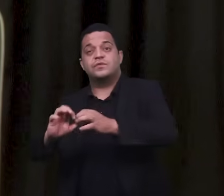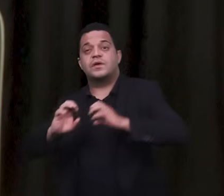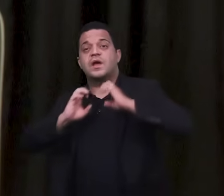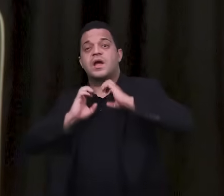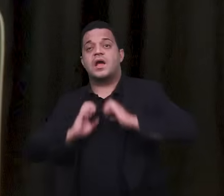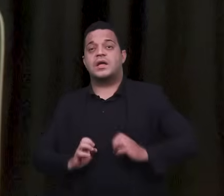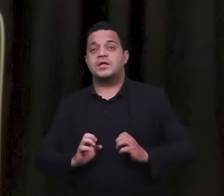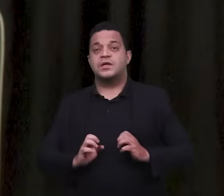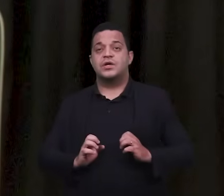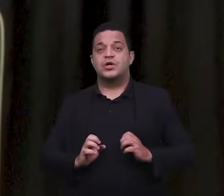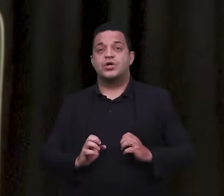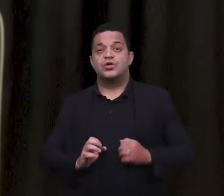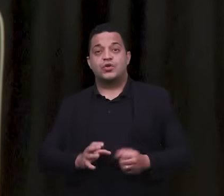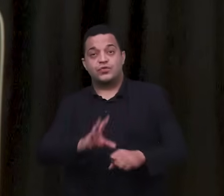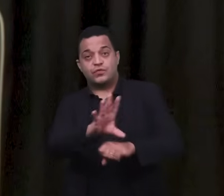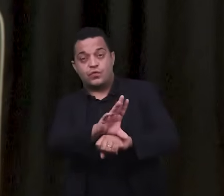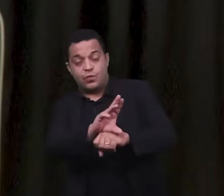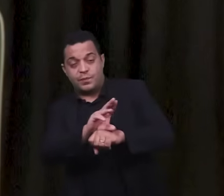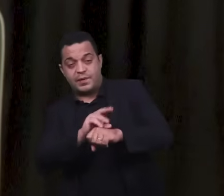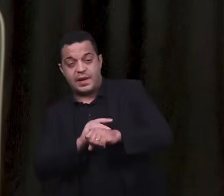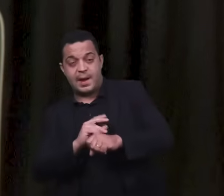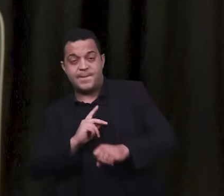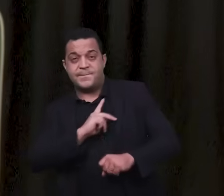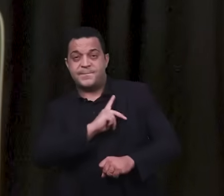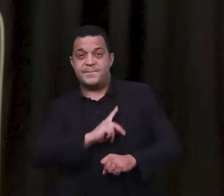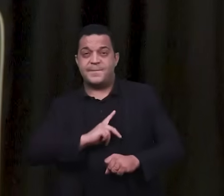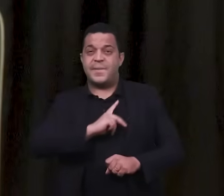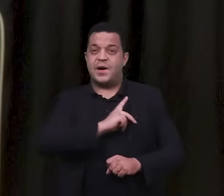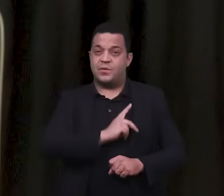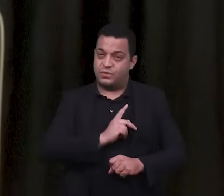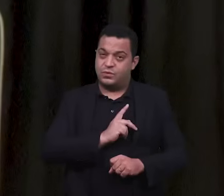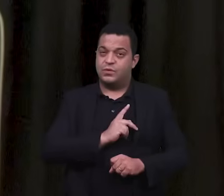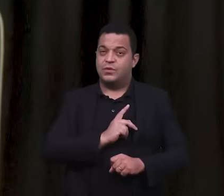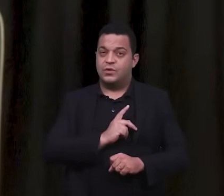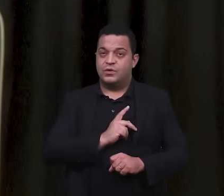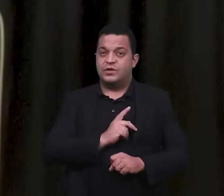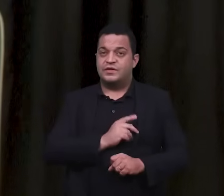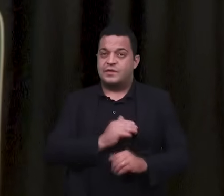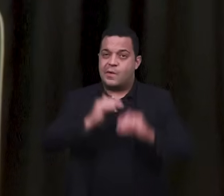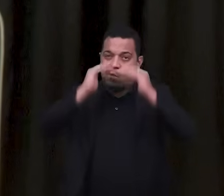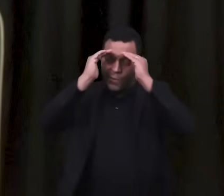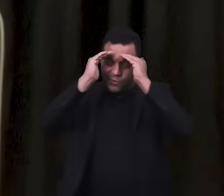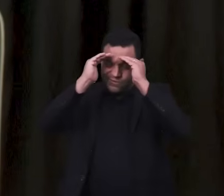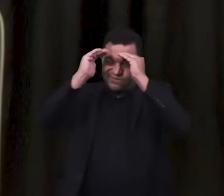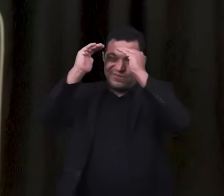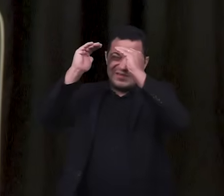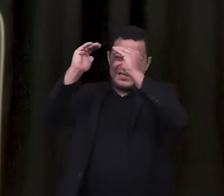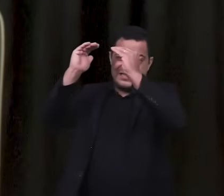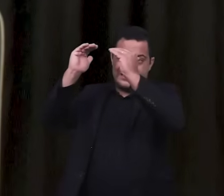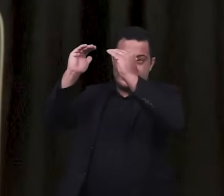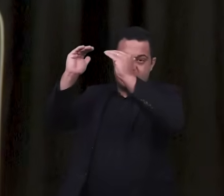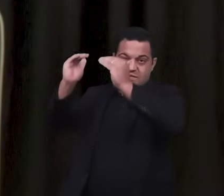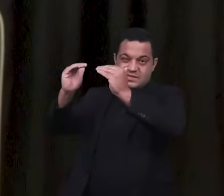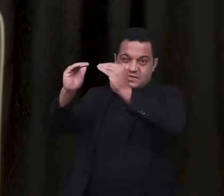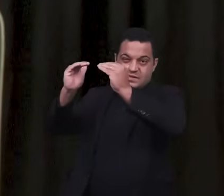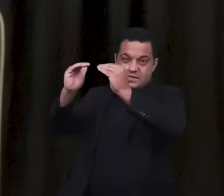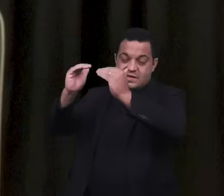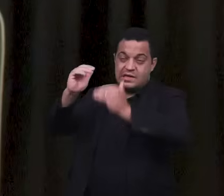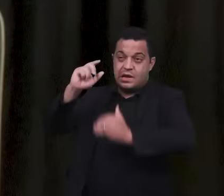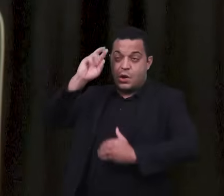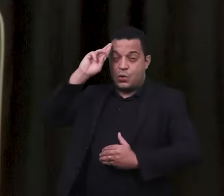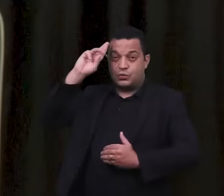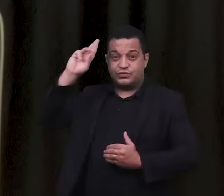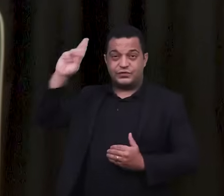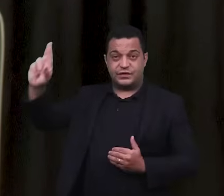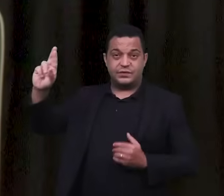vista ético, que é a nossa sujeição àquela ordenação que recebemos com a imposição de mãos de um